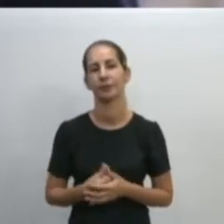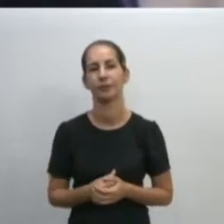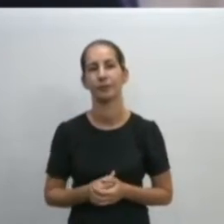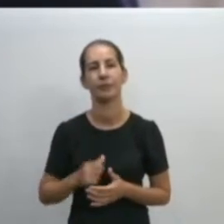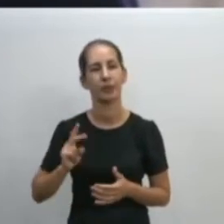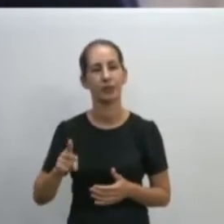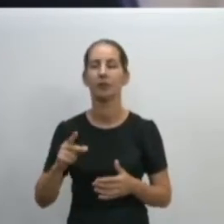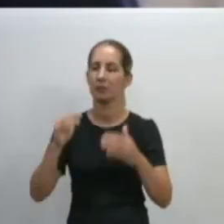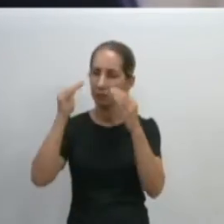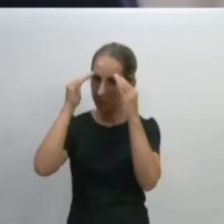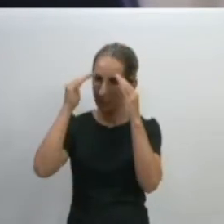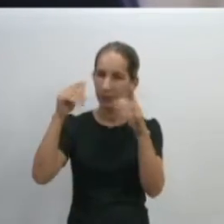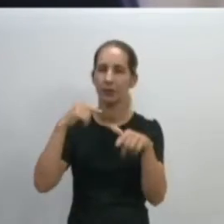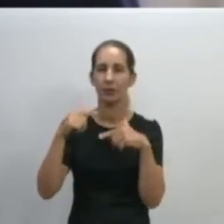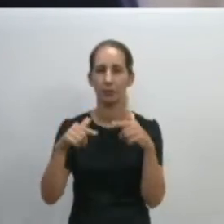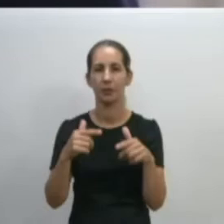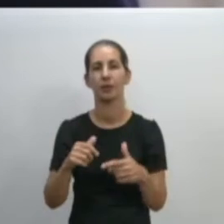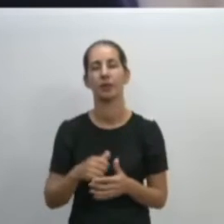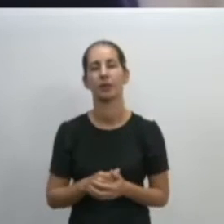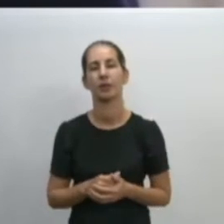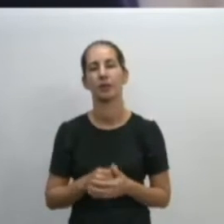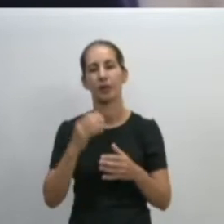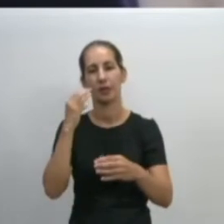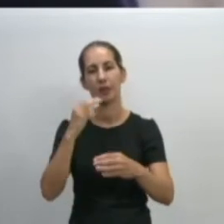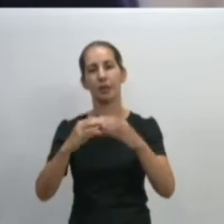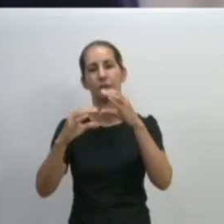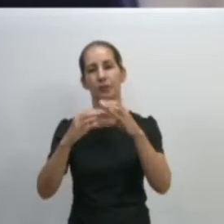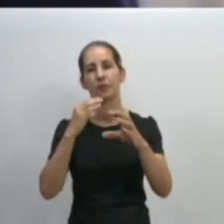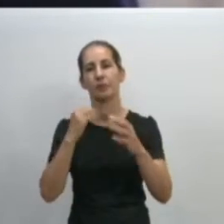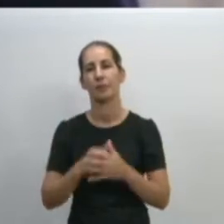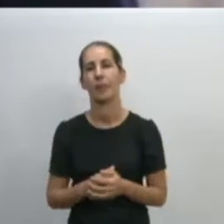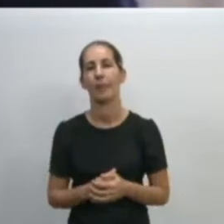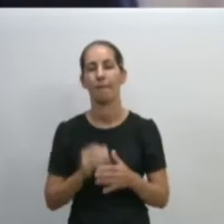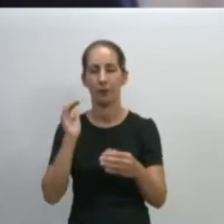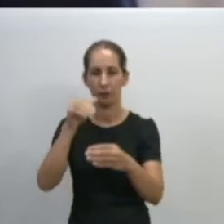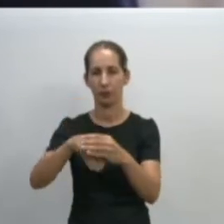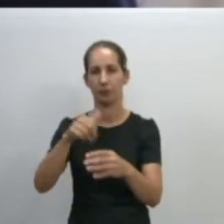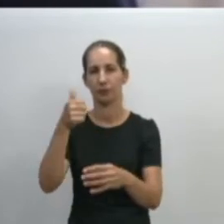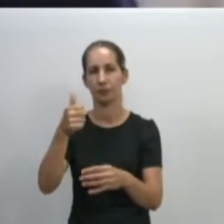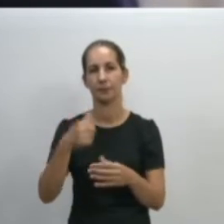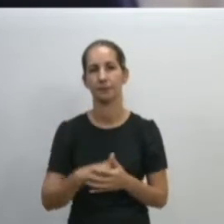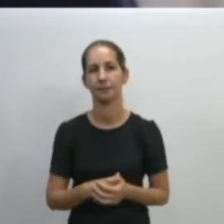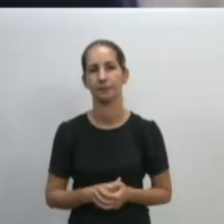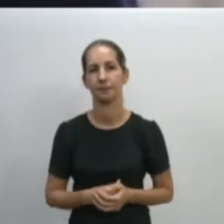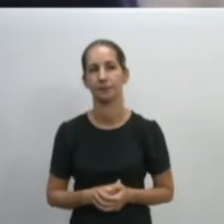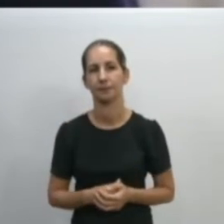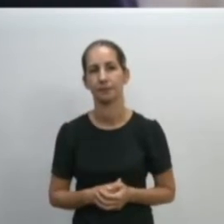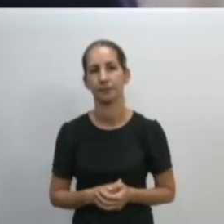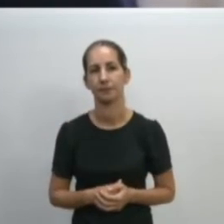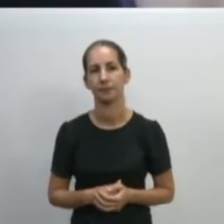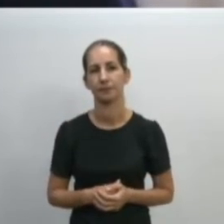sempre admirei muito o trabalho, a arte dele, a música dele, e meu voto é favorável.